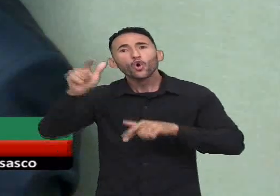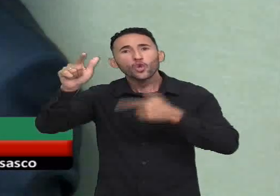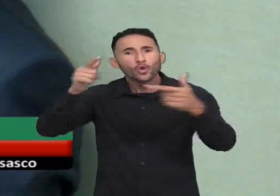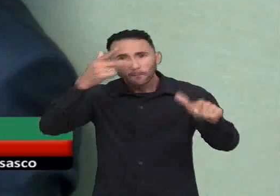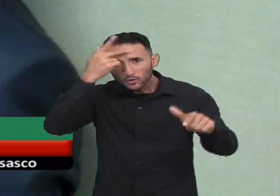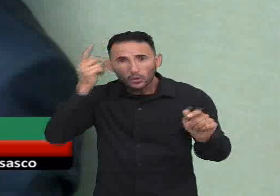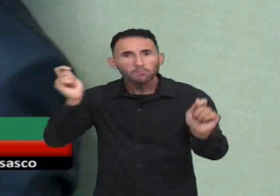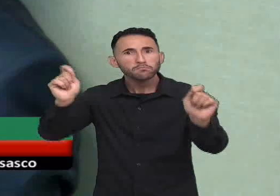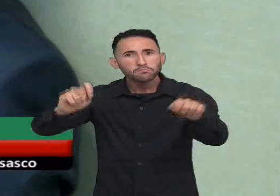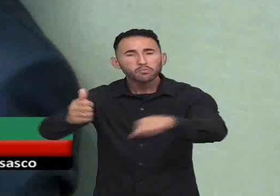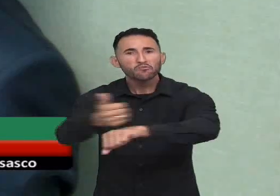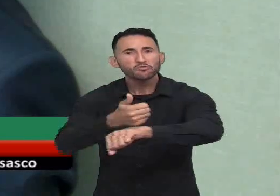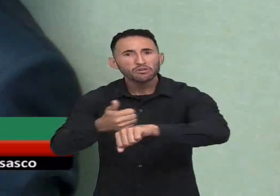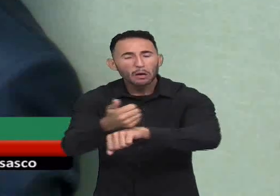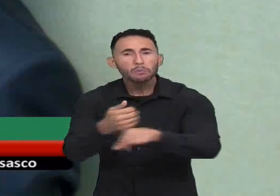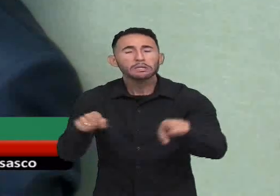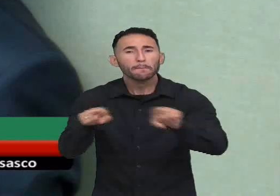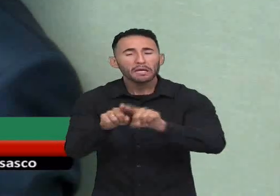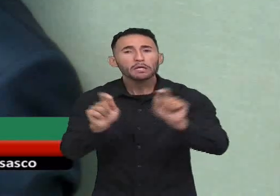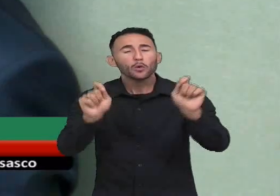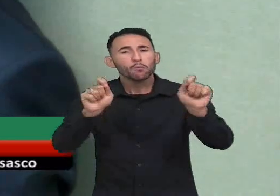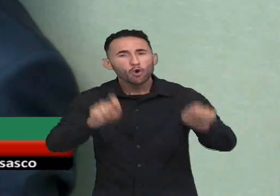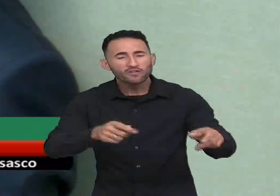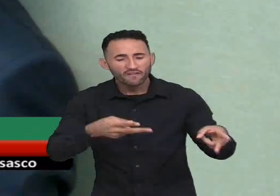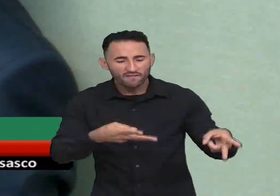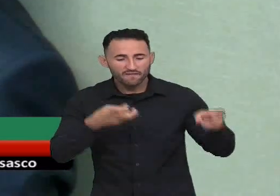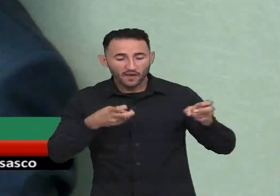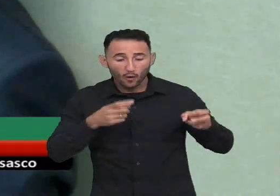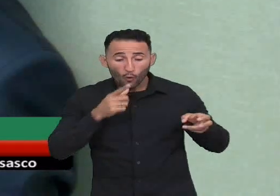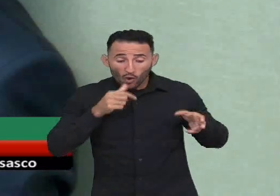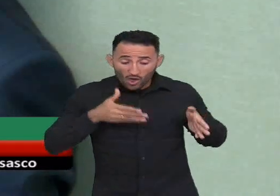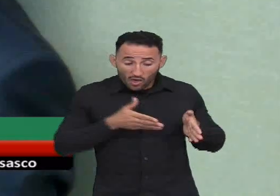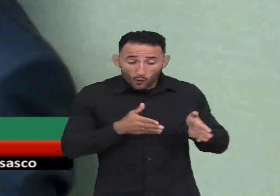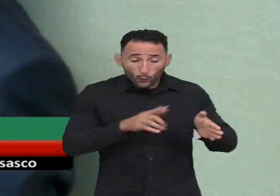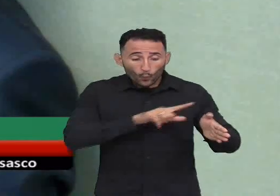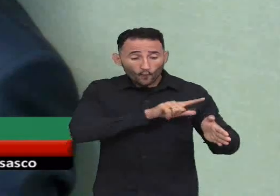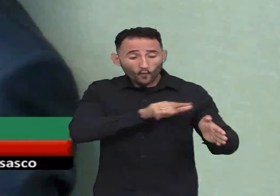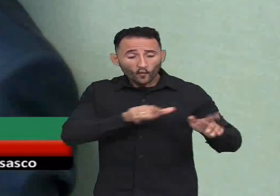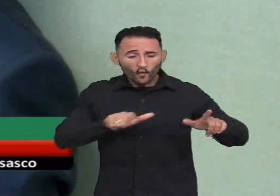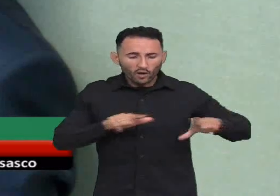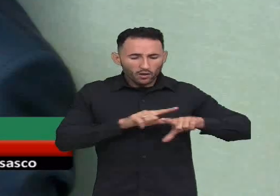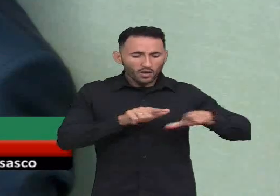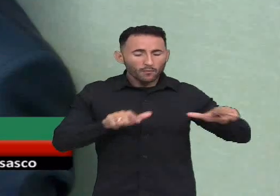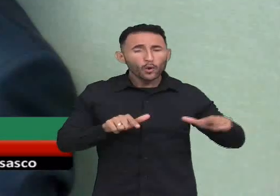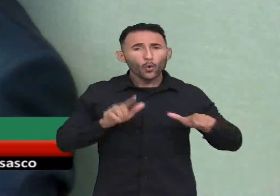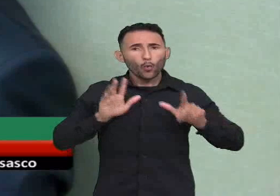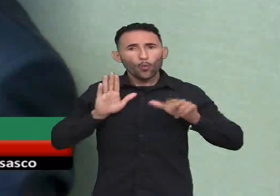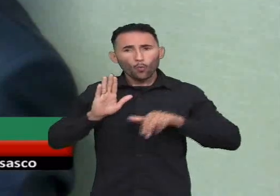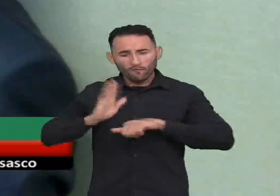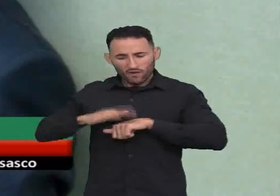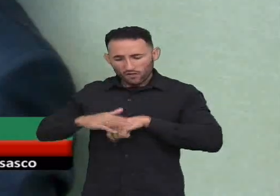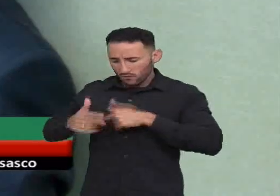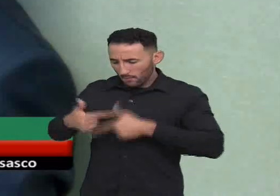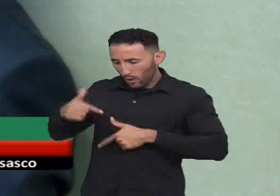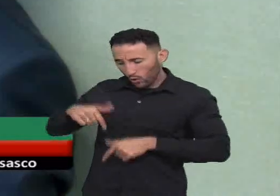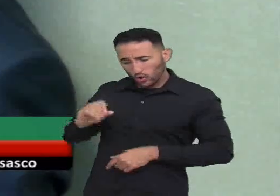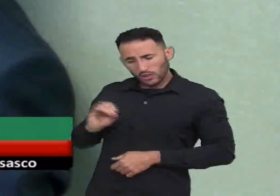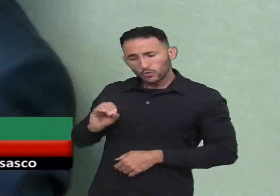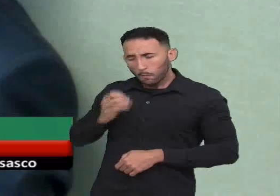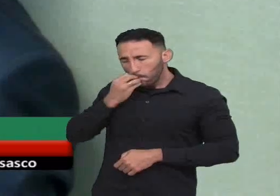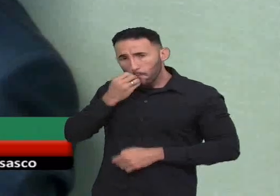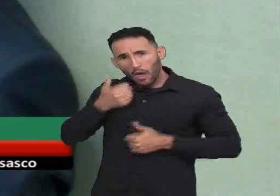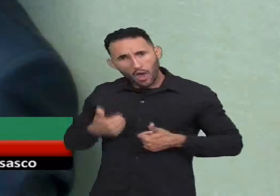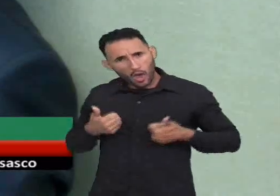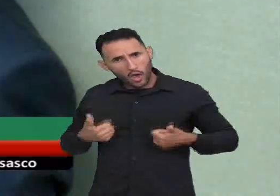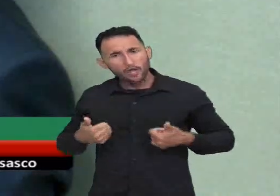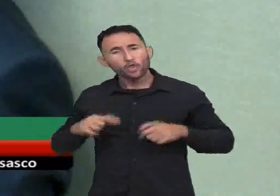senhor, que eu possa ver o rio limpo, igual o senhor fez na nossa cidade, que fez um trabalho limpo aqui também. Foi assim que o senhor agiu aqui e é assim